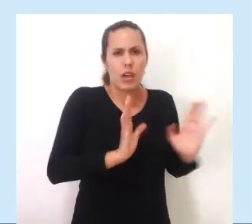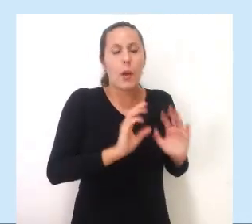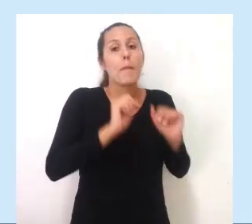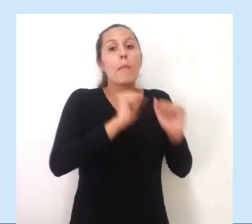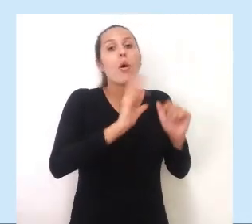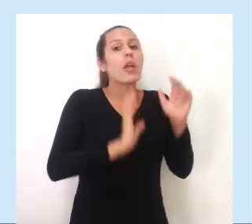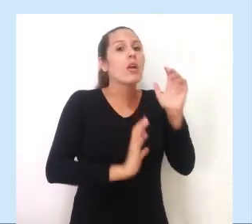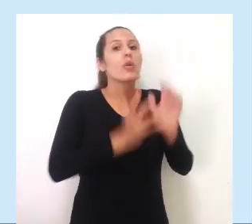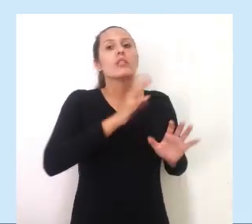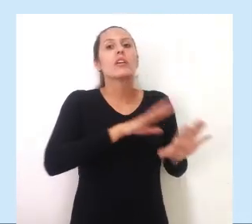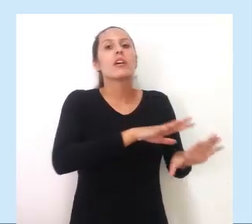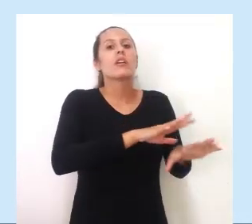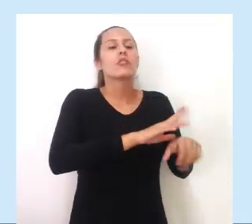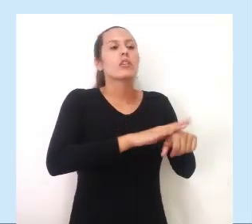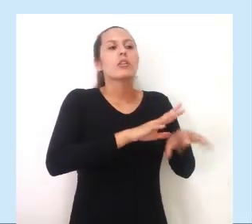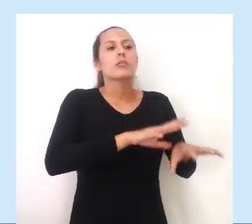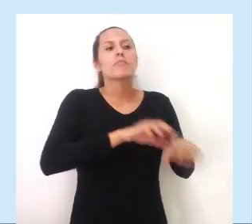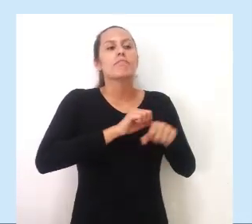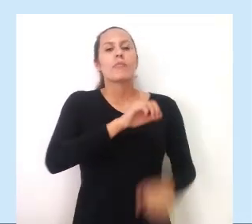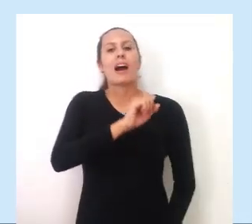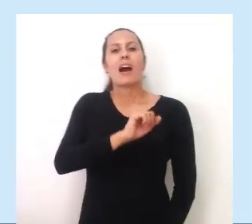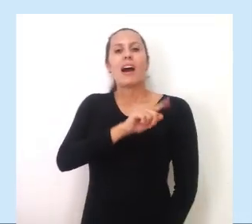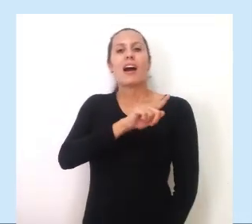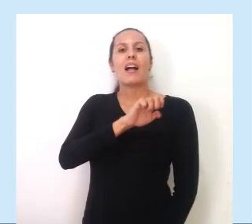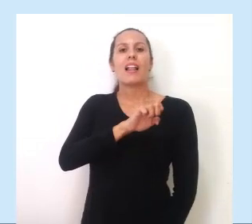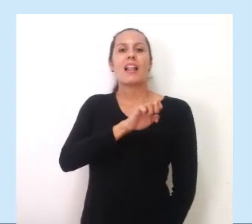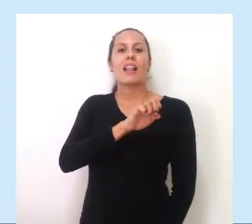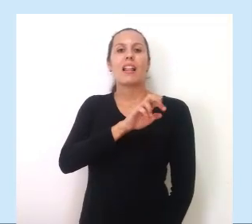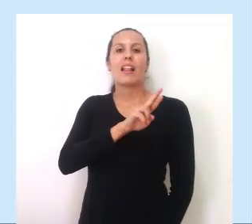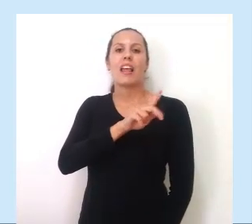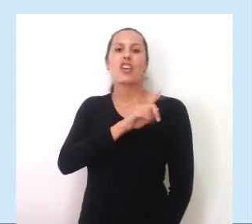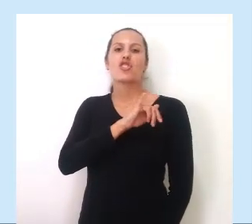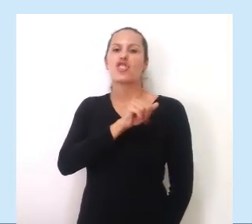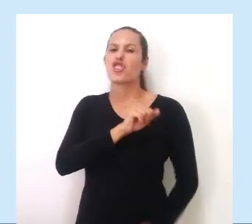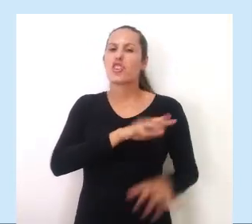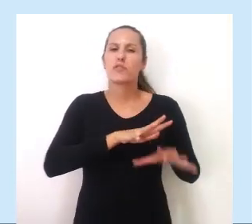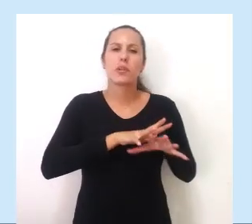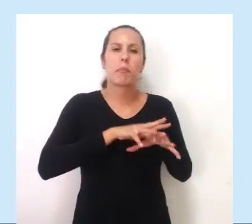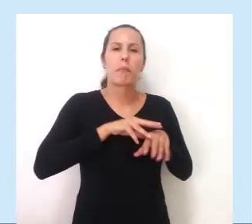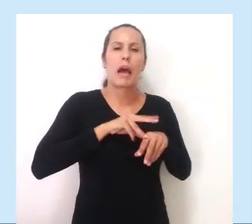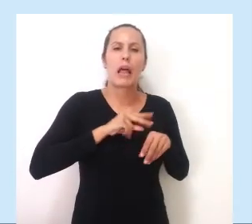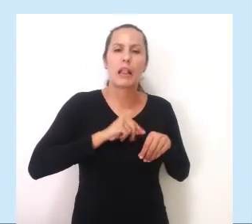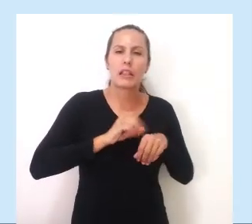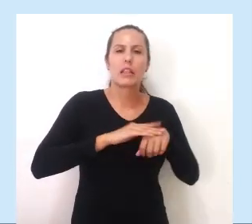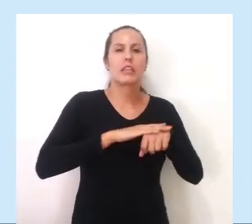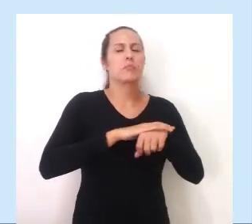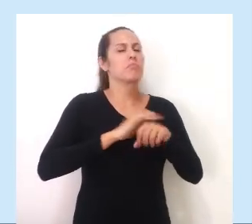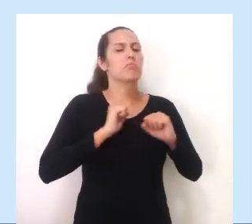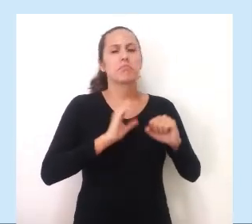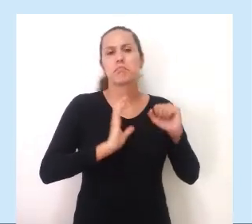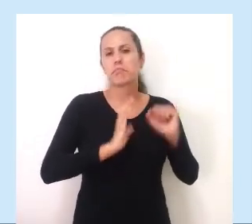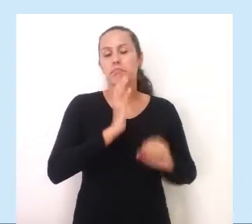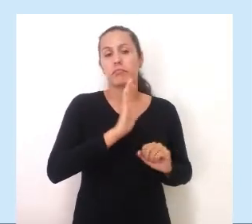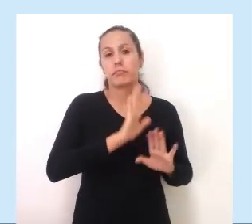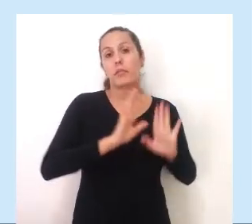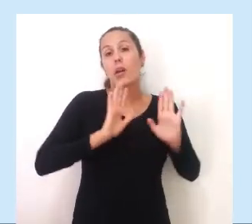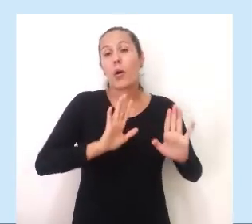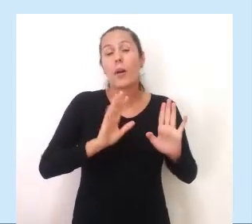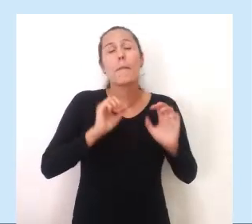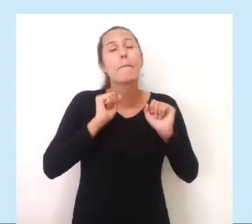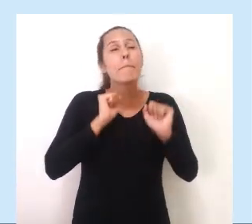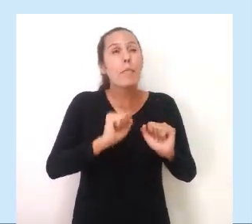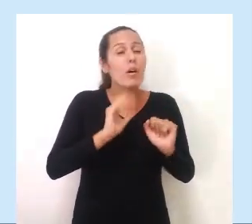pode causar, tá certo? Pode causar alergias, ok? E